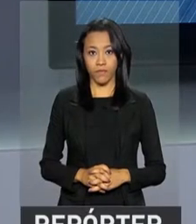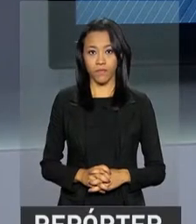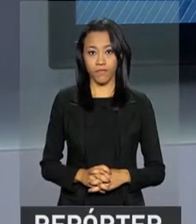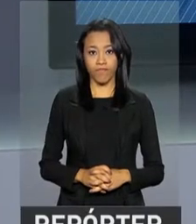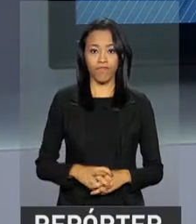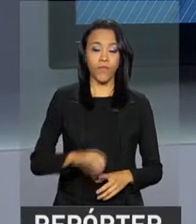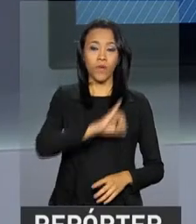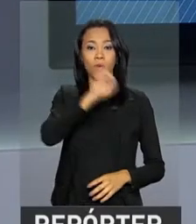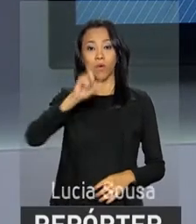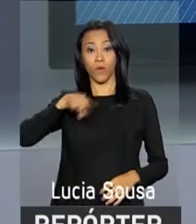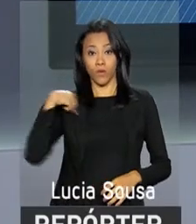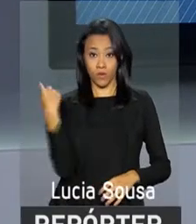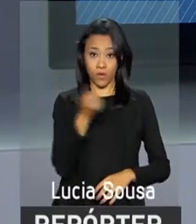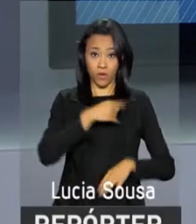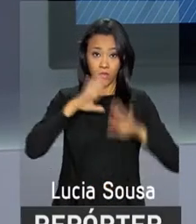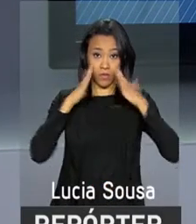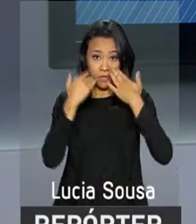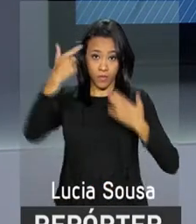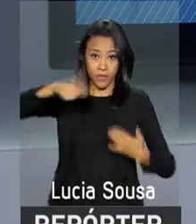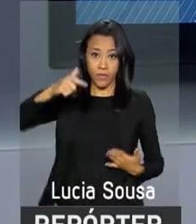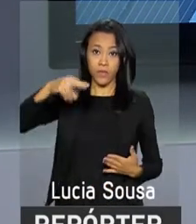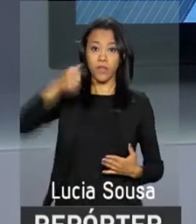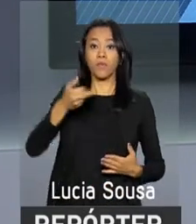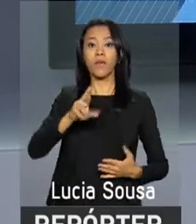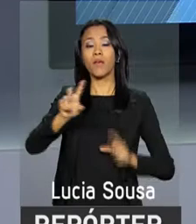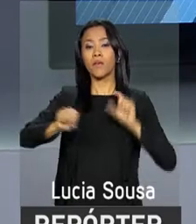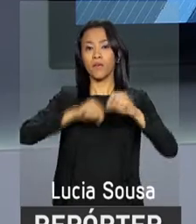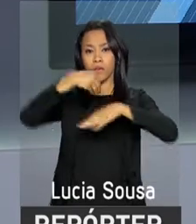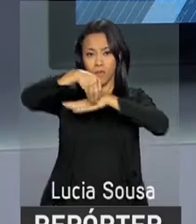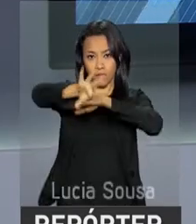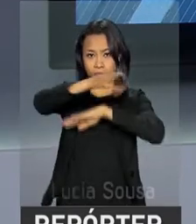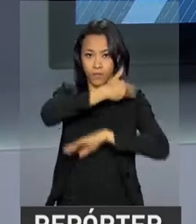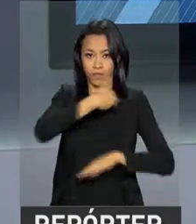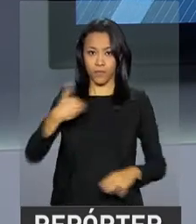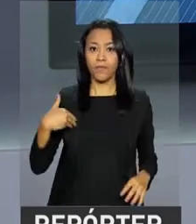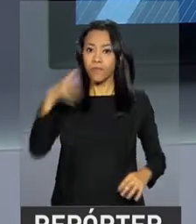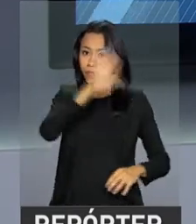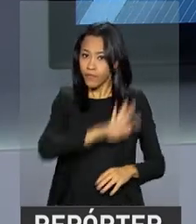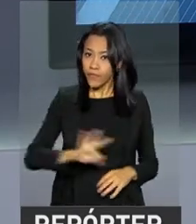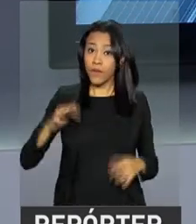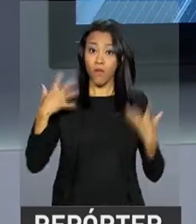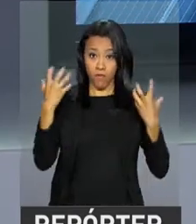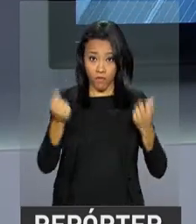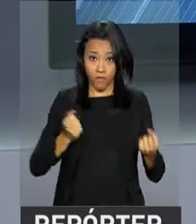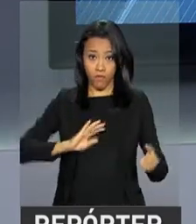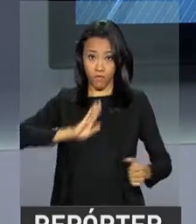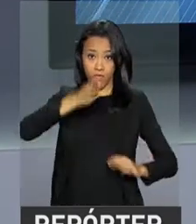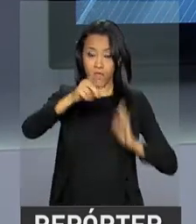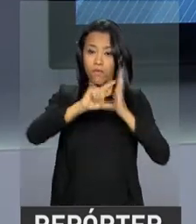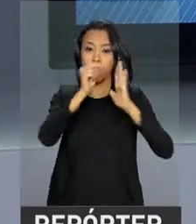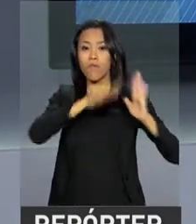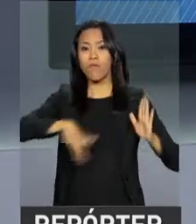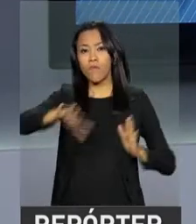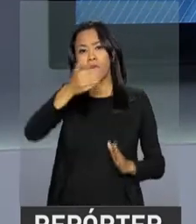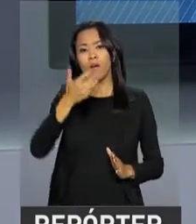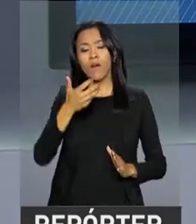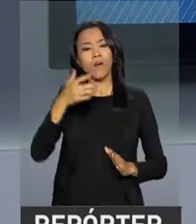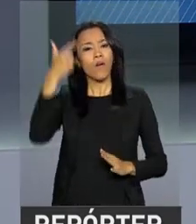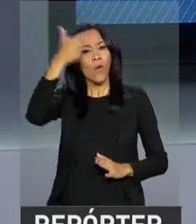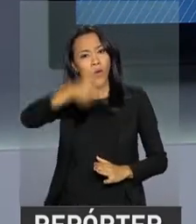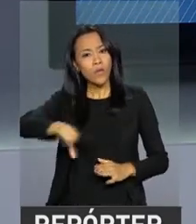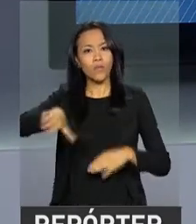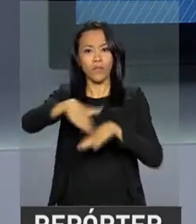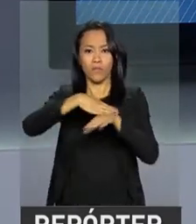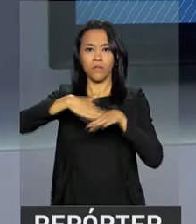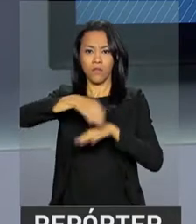olá estamos de volta com o repórter nbr as notícias do governo federal e vamos ao palácio do planalto falar de novo com repórter nem